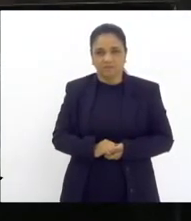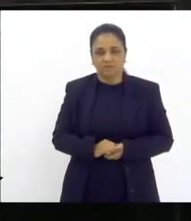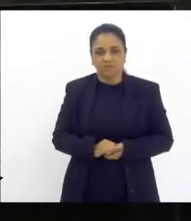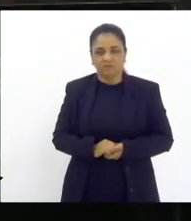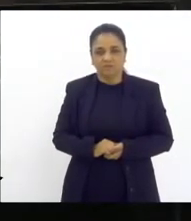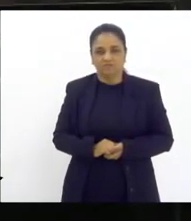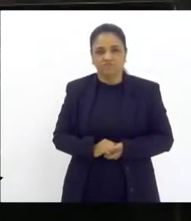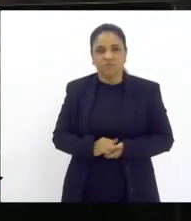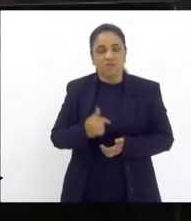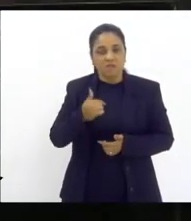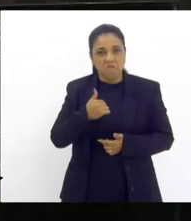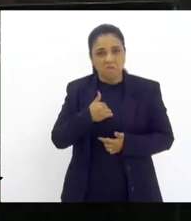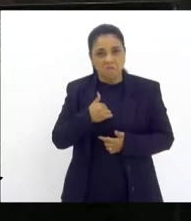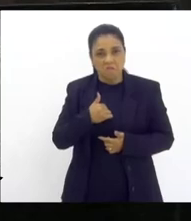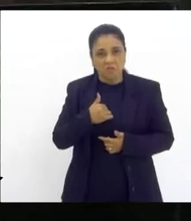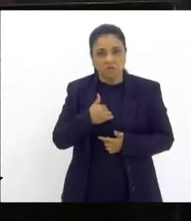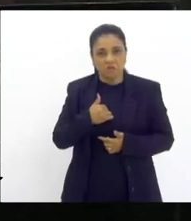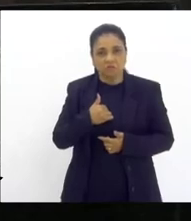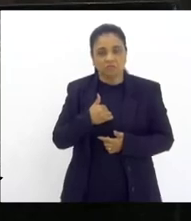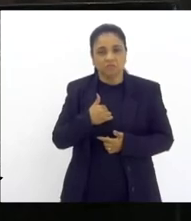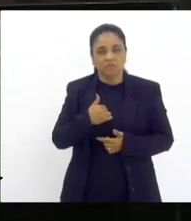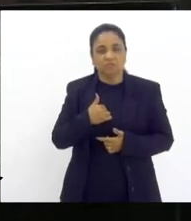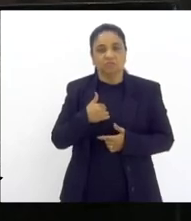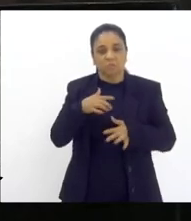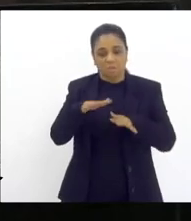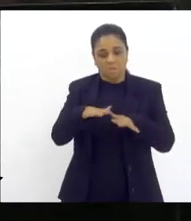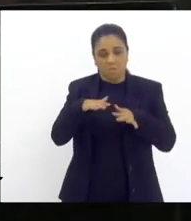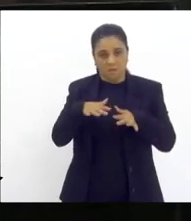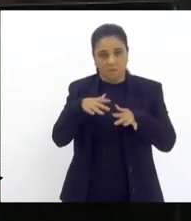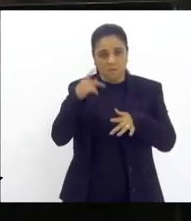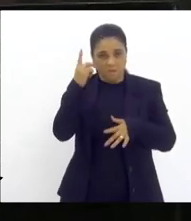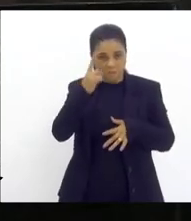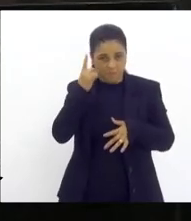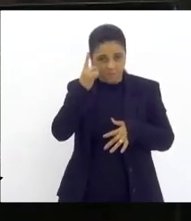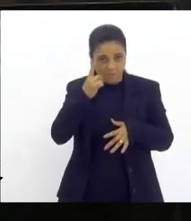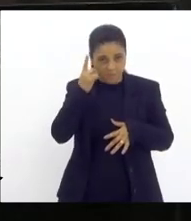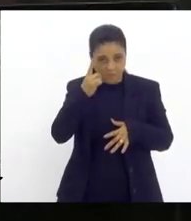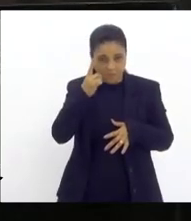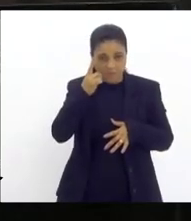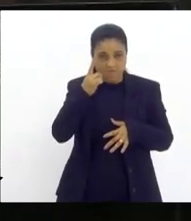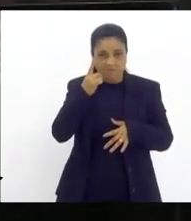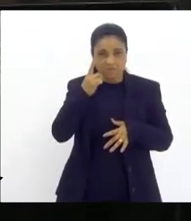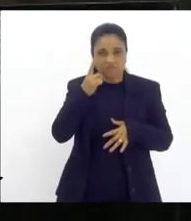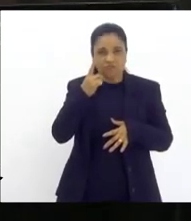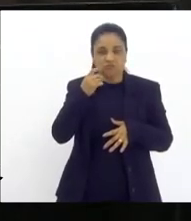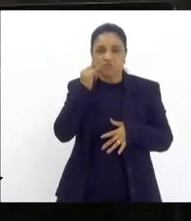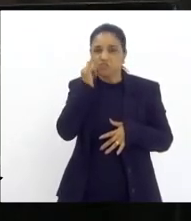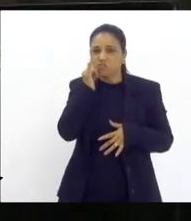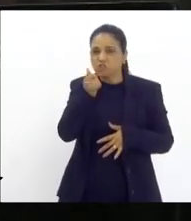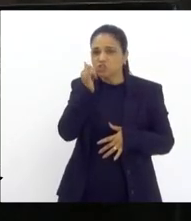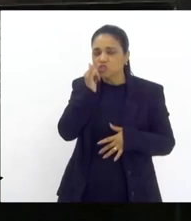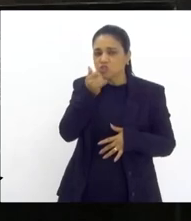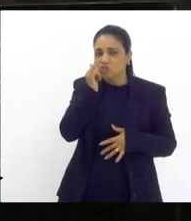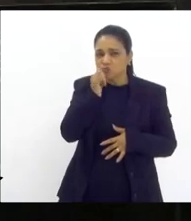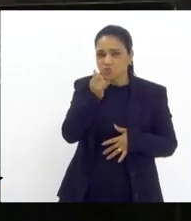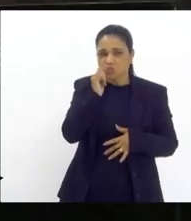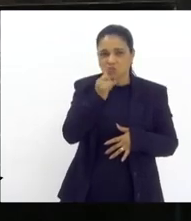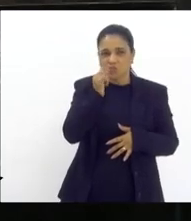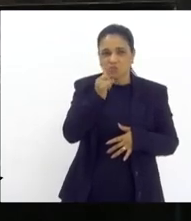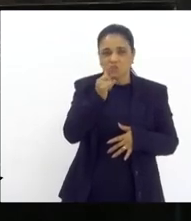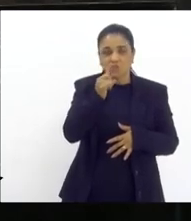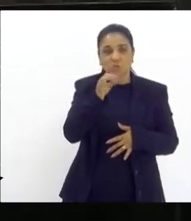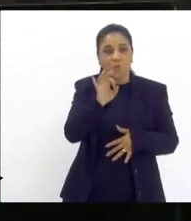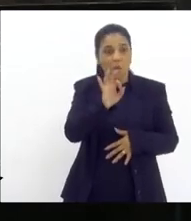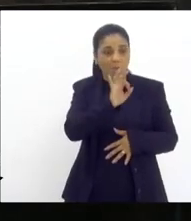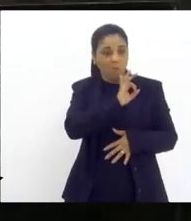pequeno para a gente para nós que somos parlamentares fazermos esse tipo de discurso e um discurso como se a polícia